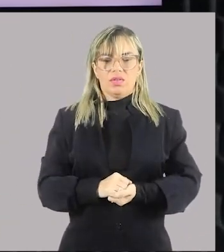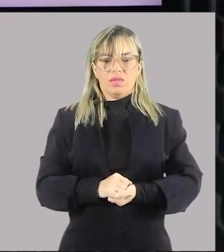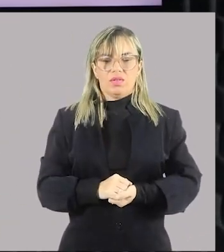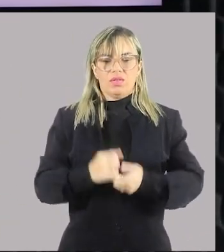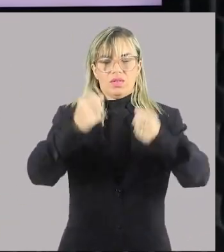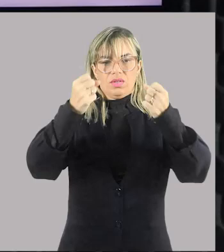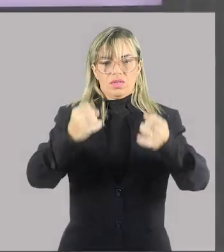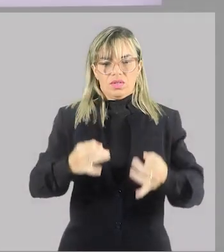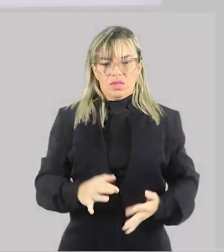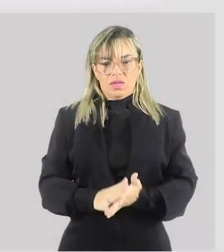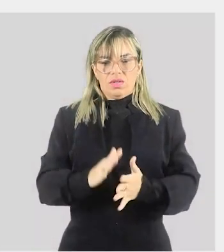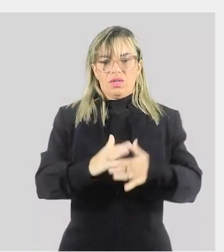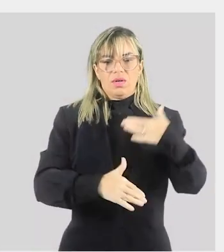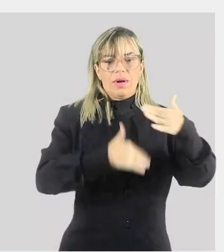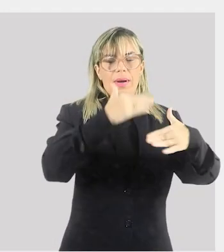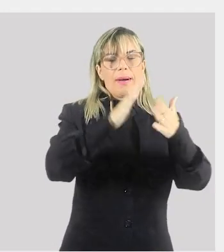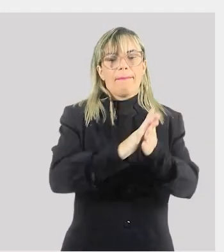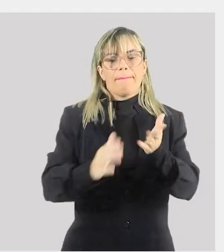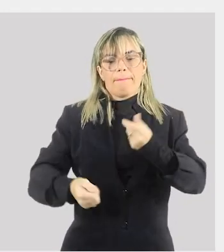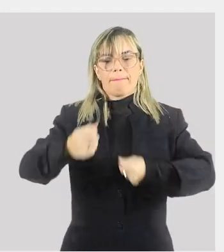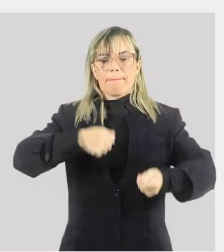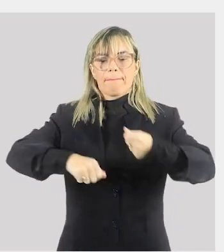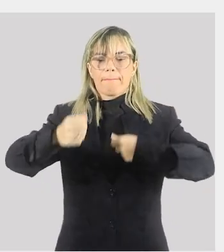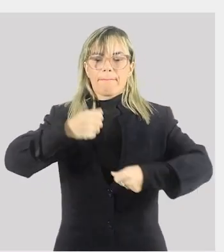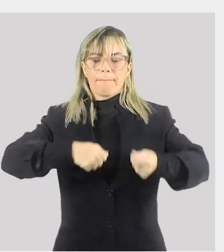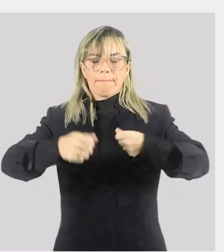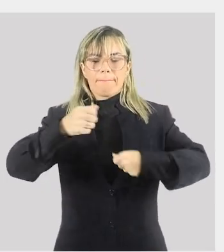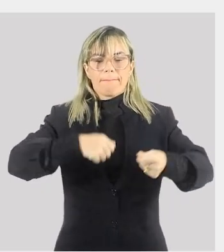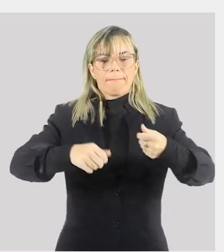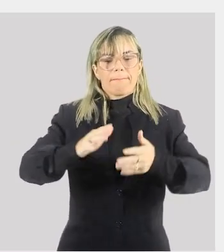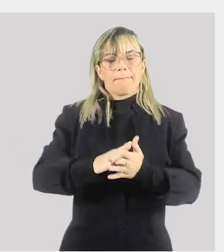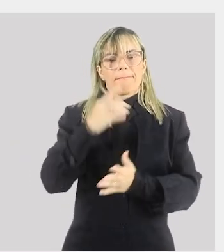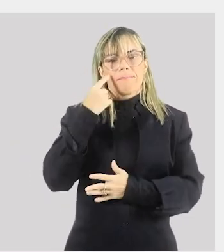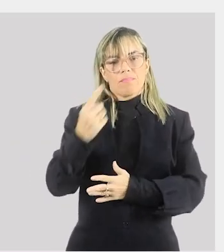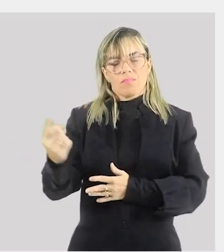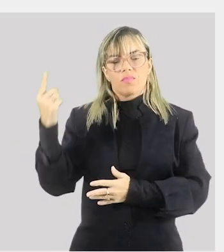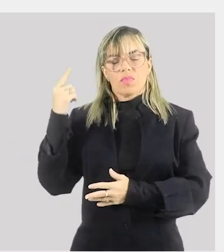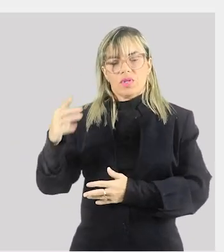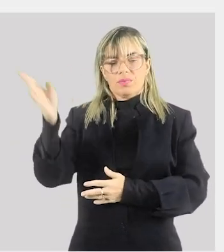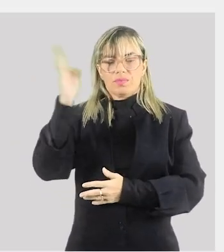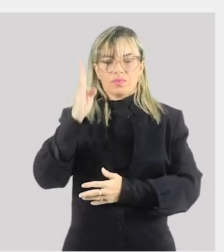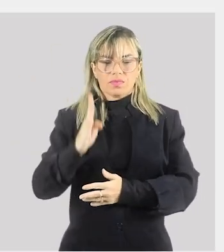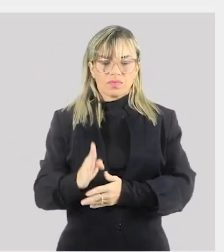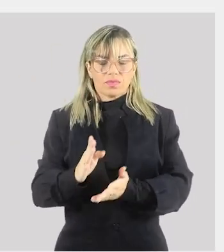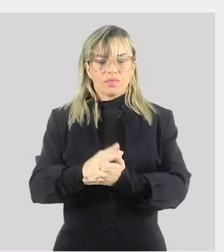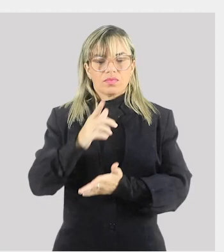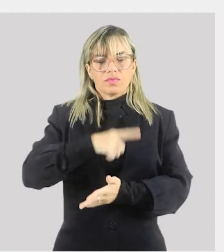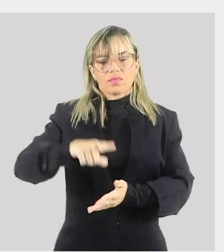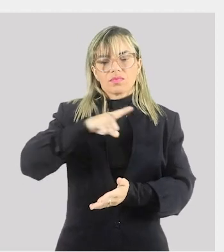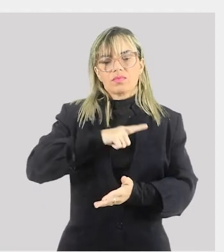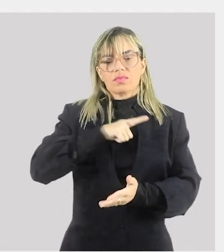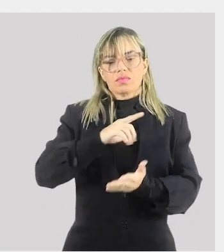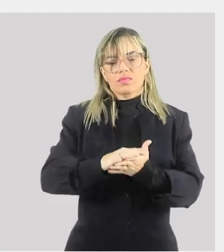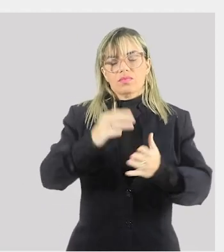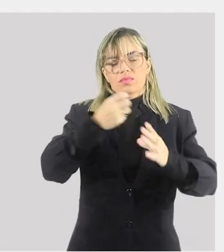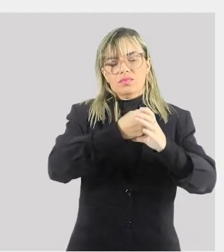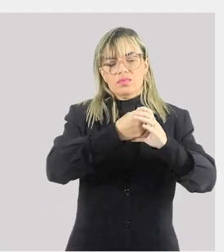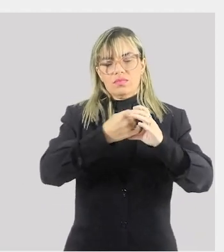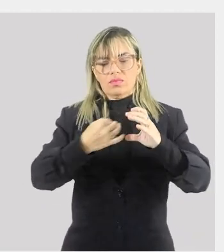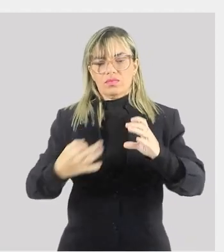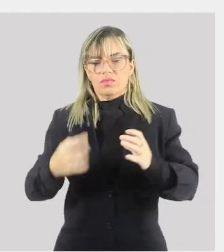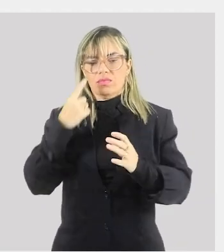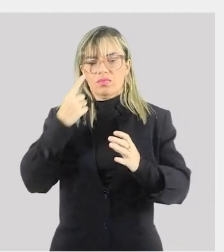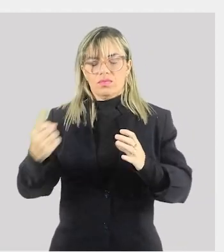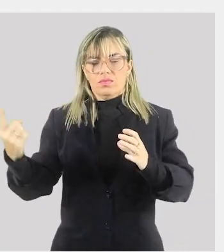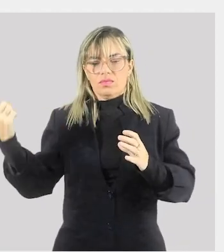falando de desenvolvimento econômico. E aí, esse desenvolvimento brasileiro, ele acaba sendo caracterizado por